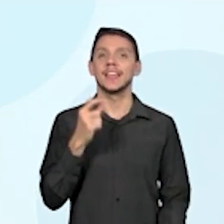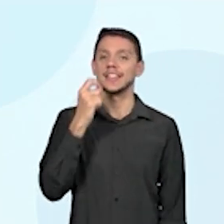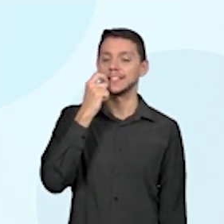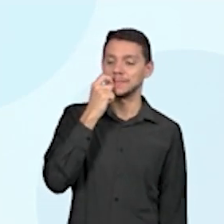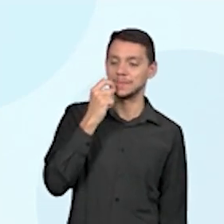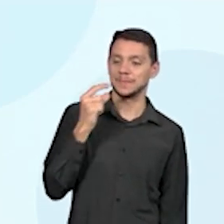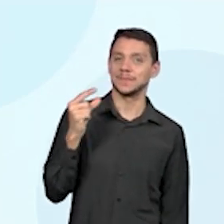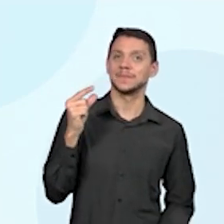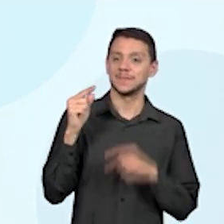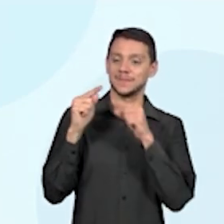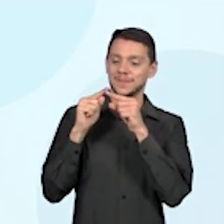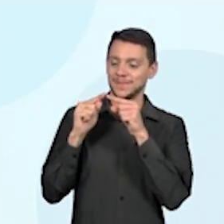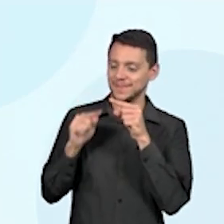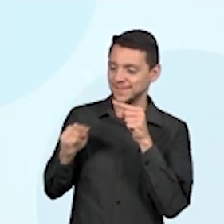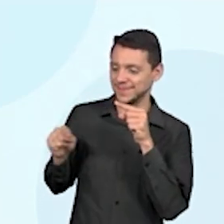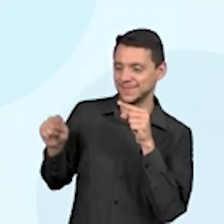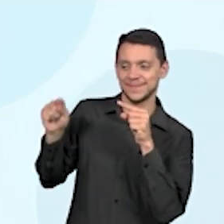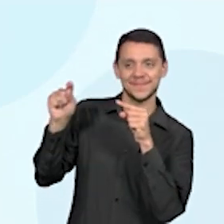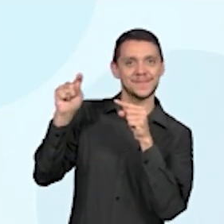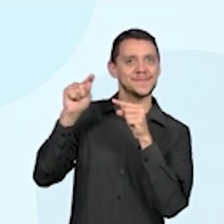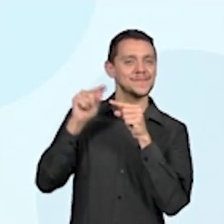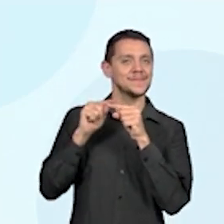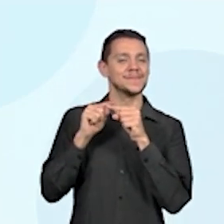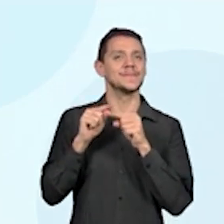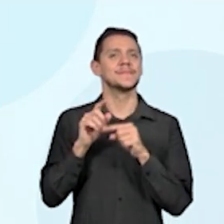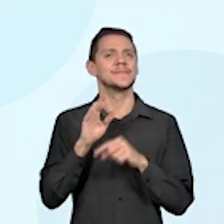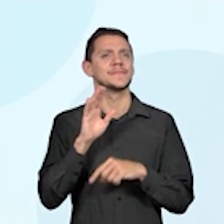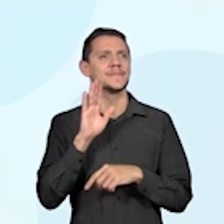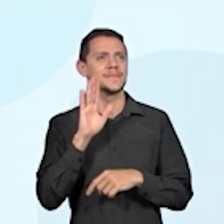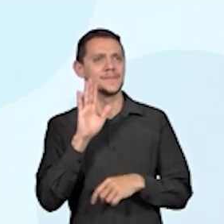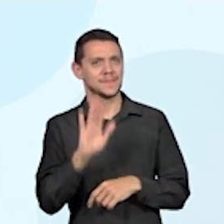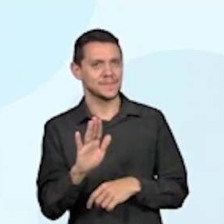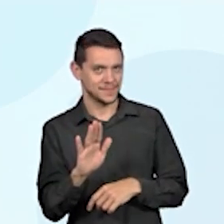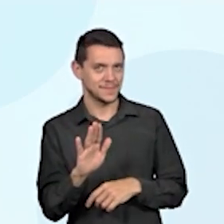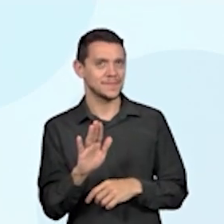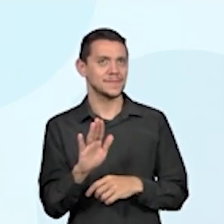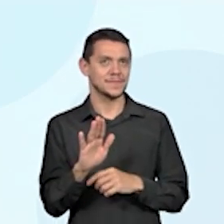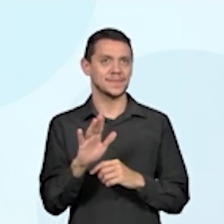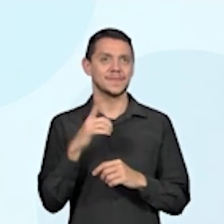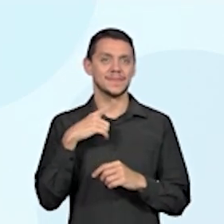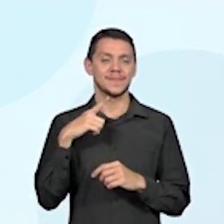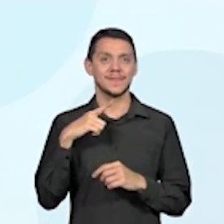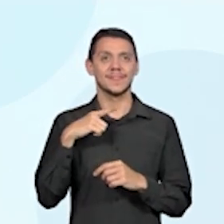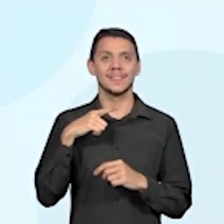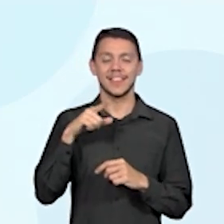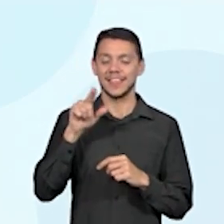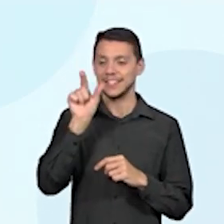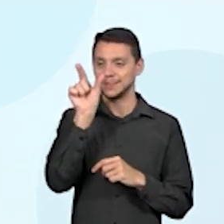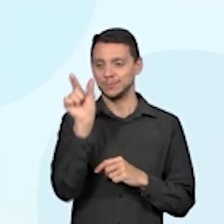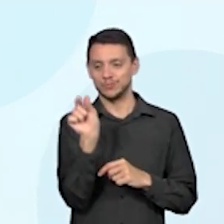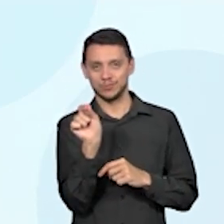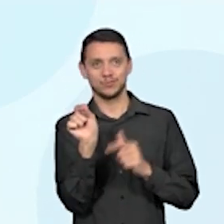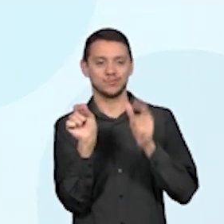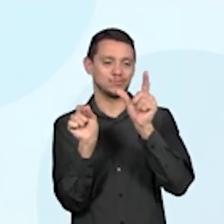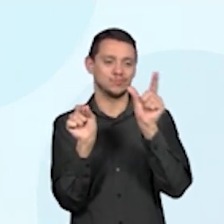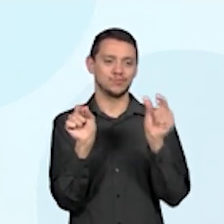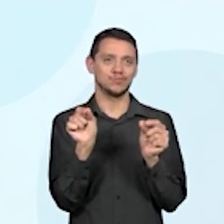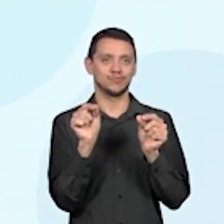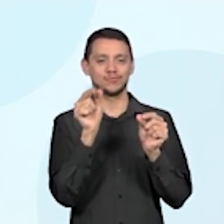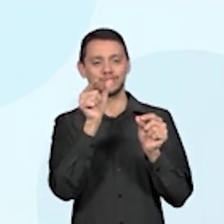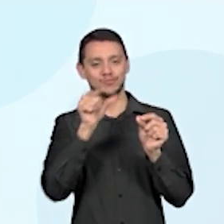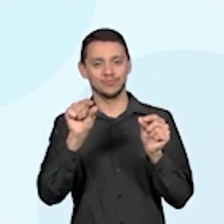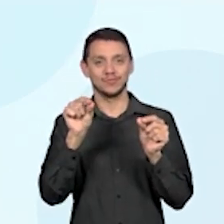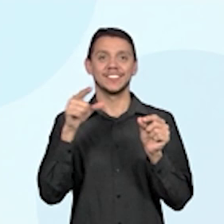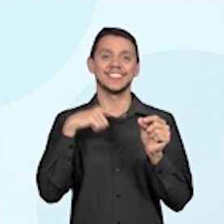mas a terminação, aquela parte que aponta o personagem, tem uma